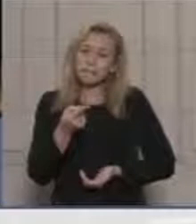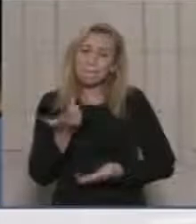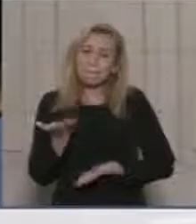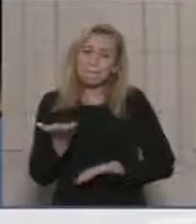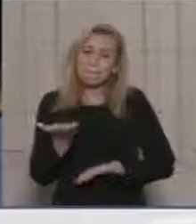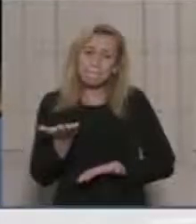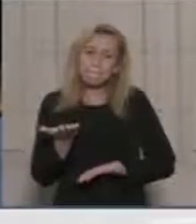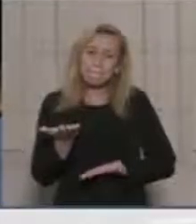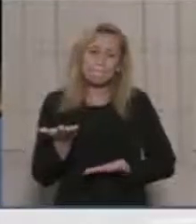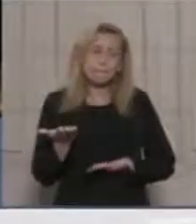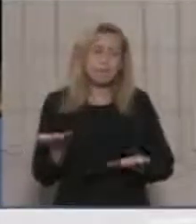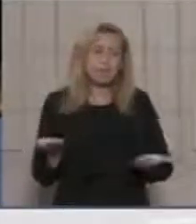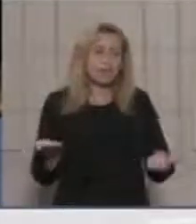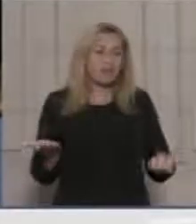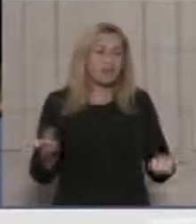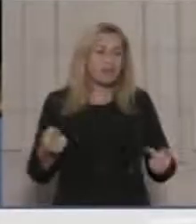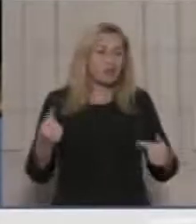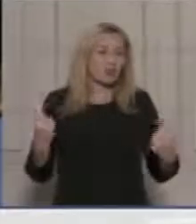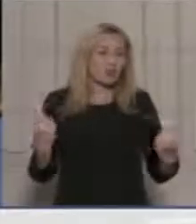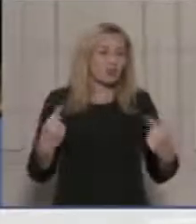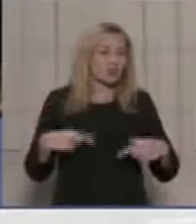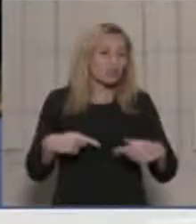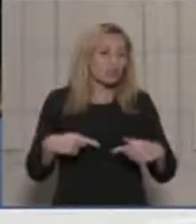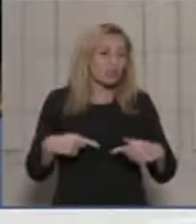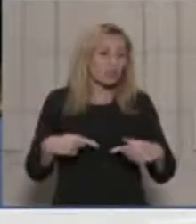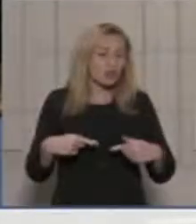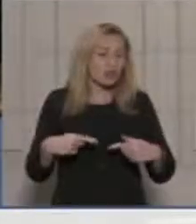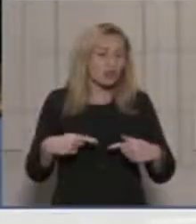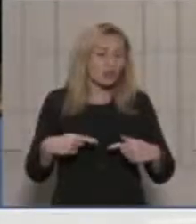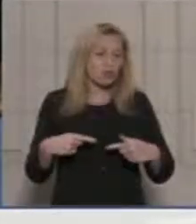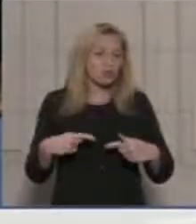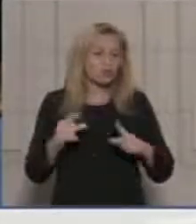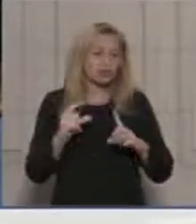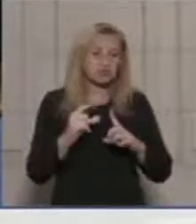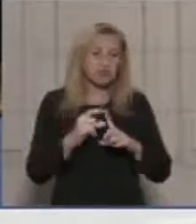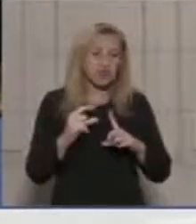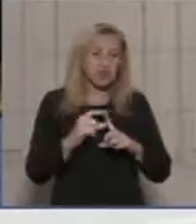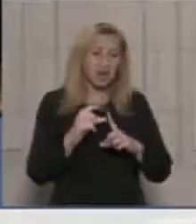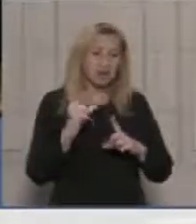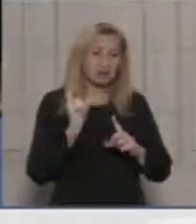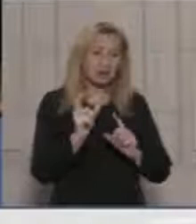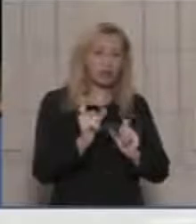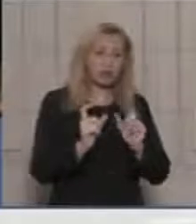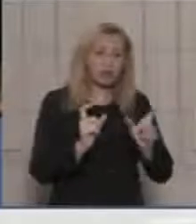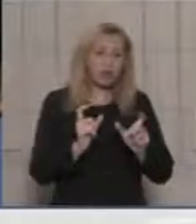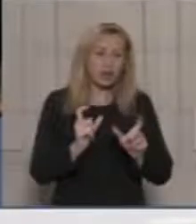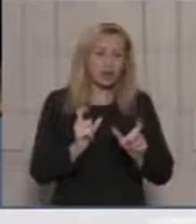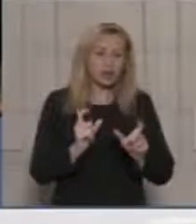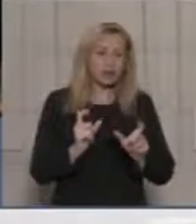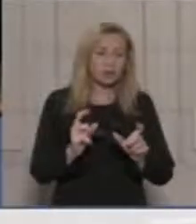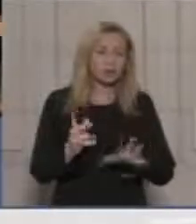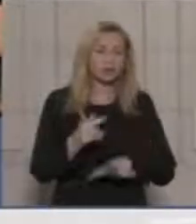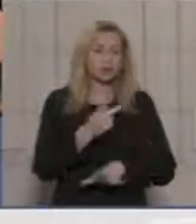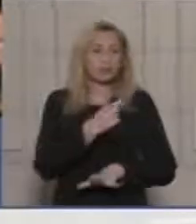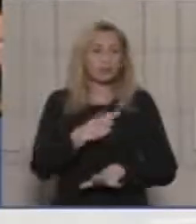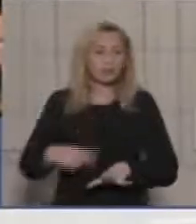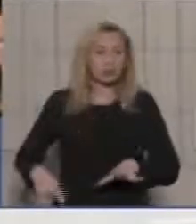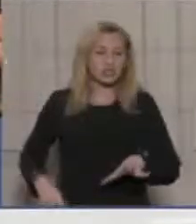permeando um duelo verbal com o presidente da Câmara,